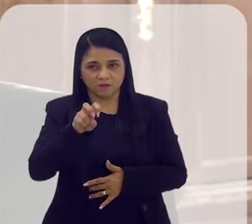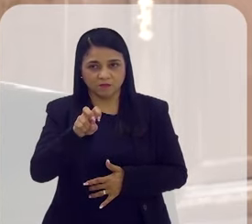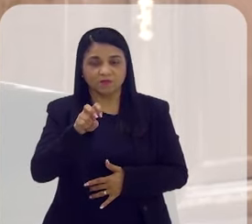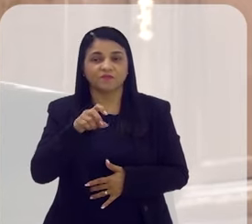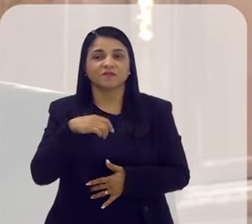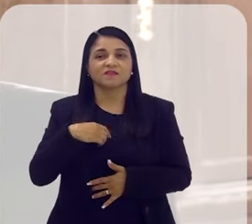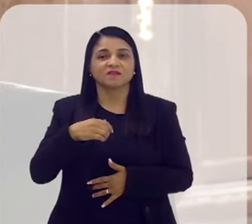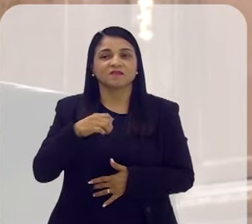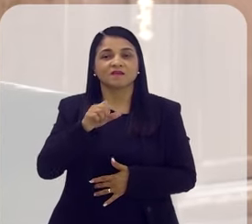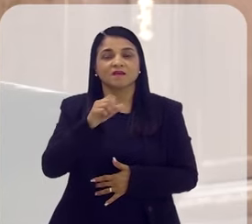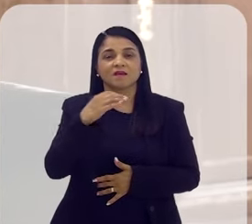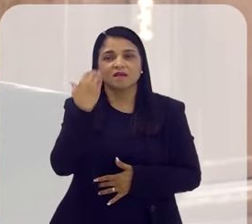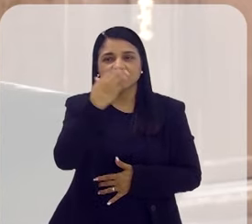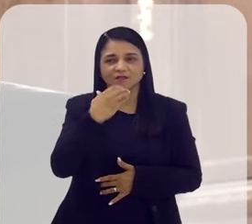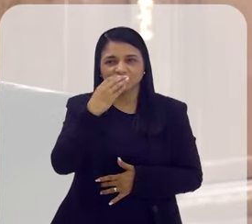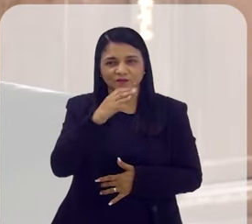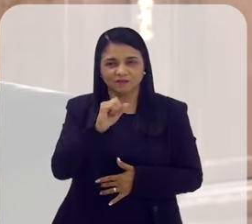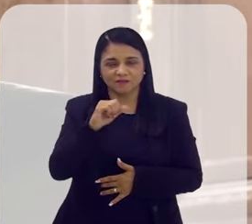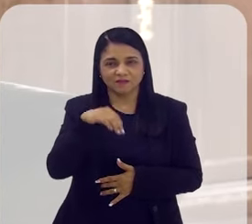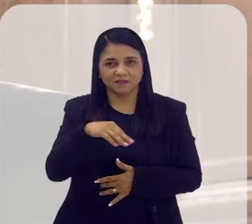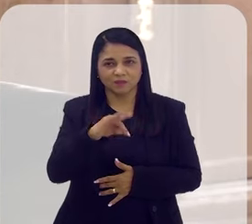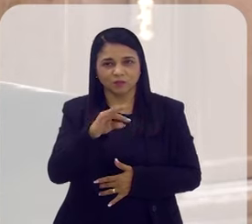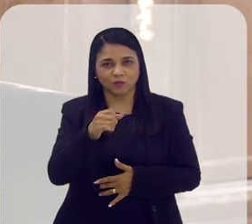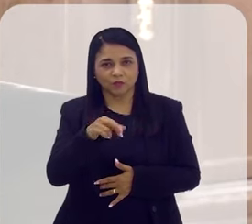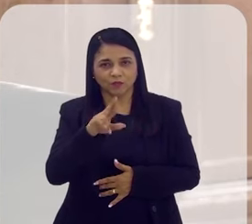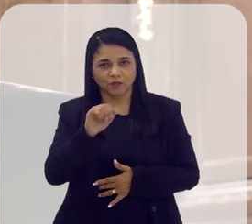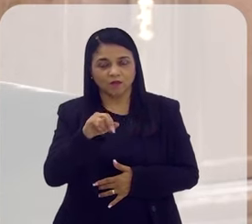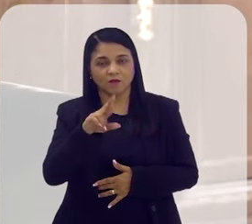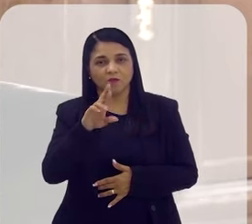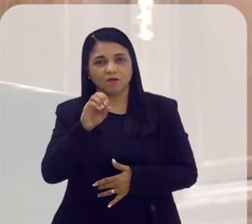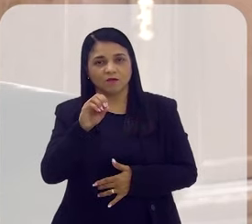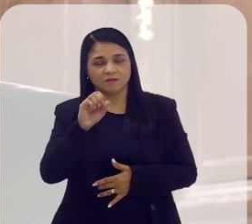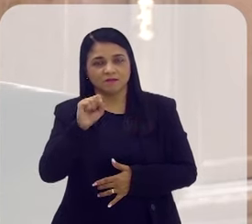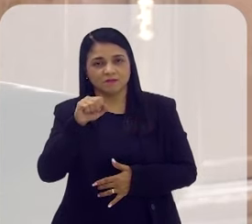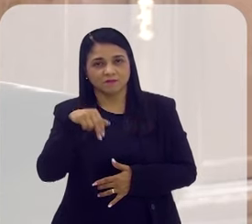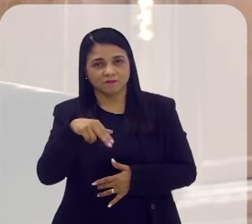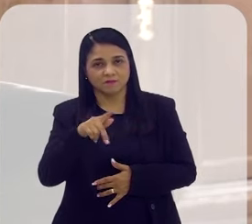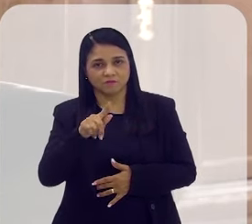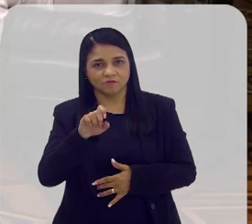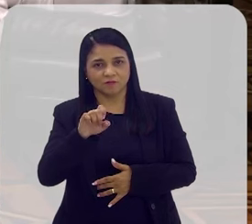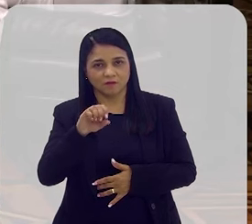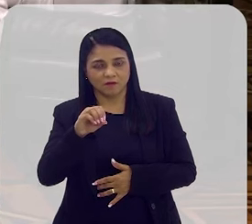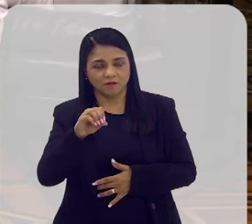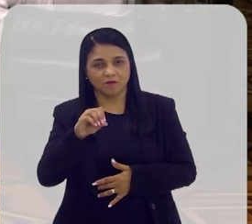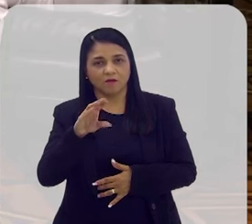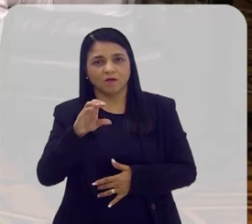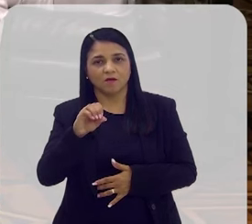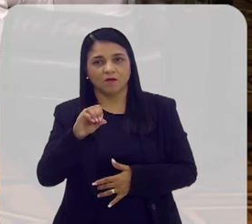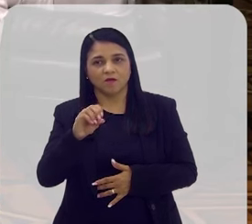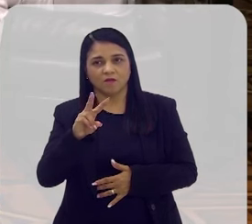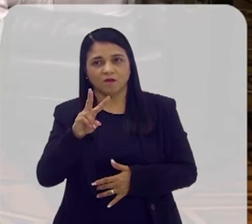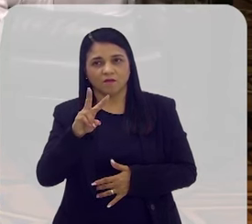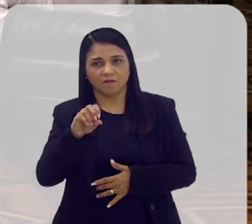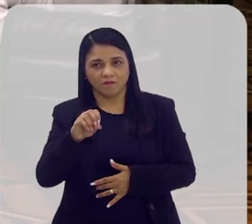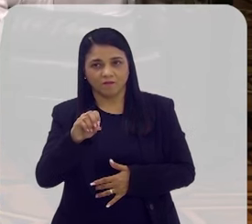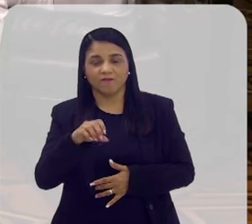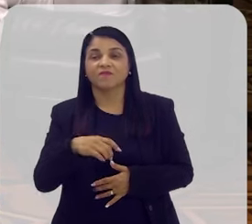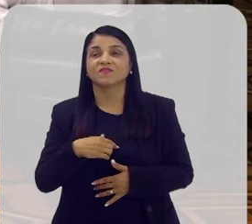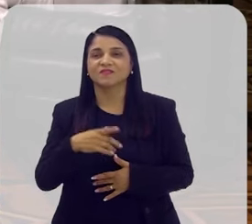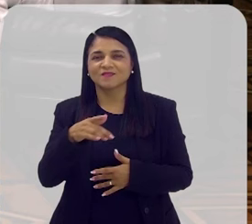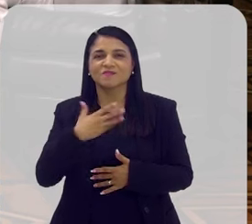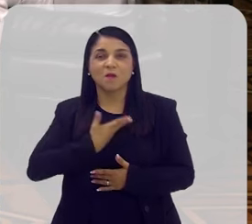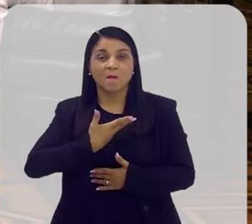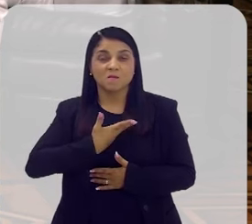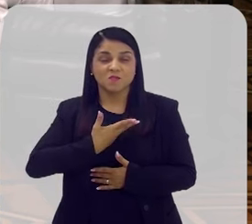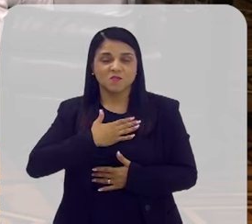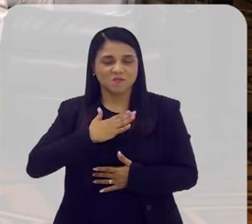021-964-68-9925. O Instagram é cantora Rosângela Oliver. Coisa linda. Me lembrou de um amigo também, Paulo Oliver, né? Um grande amigo, né, Paulo? E Paulinho